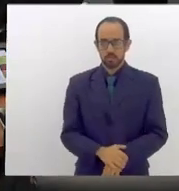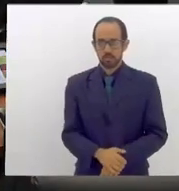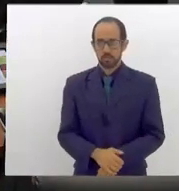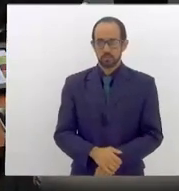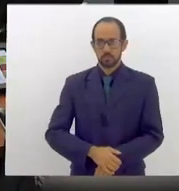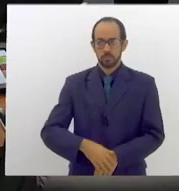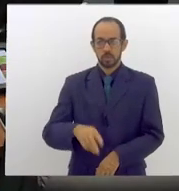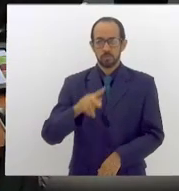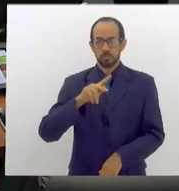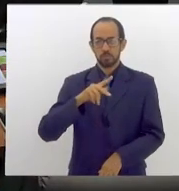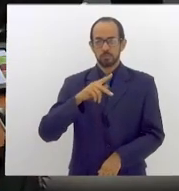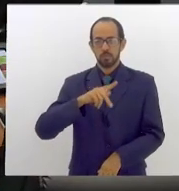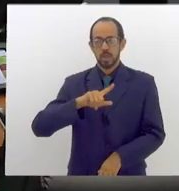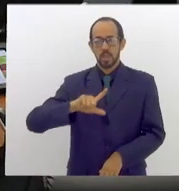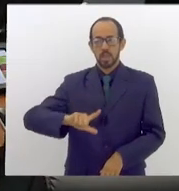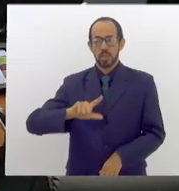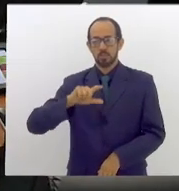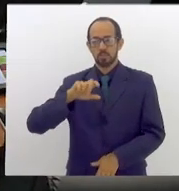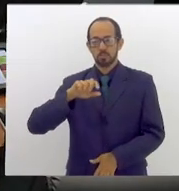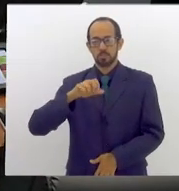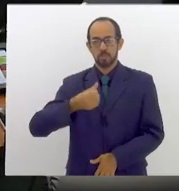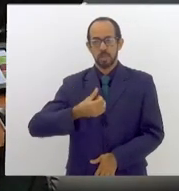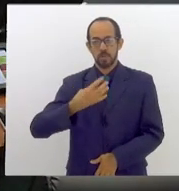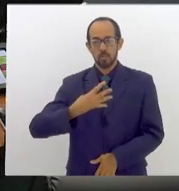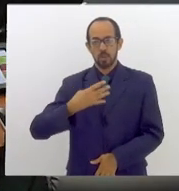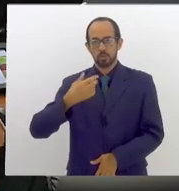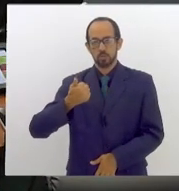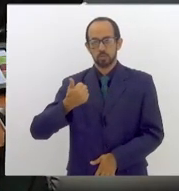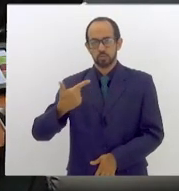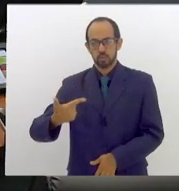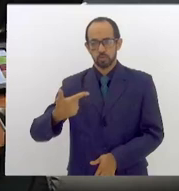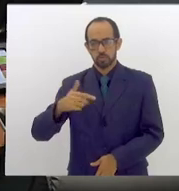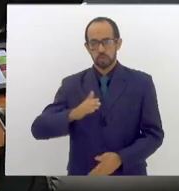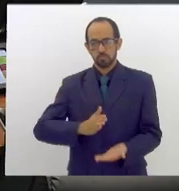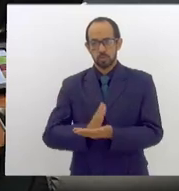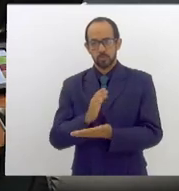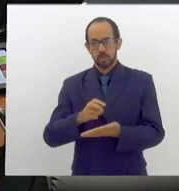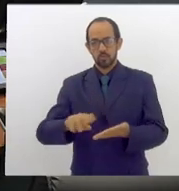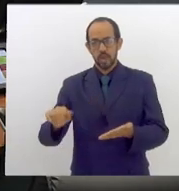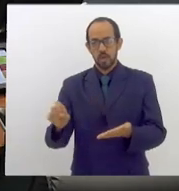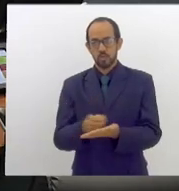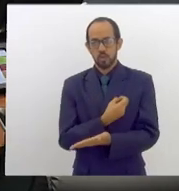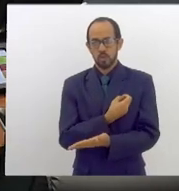projeto de lei 6412 Está aprovado vai autógrafo